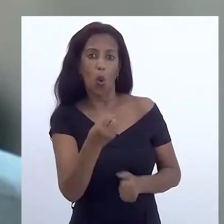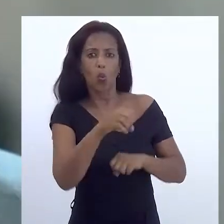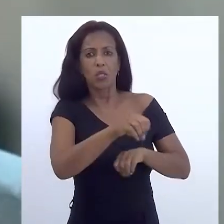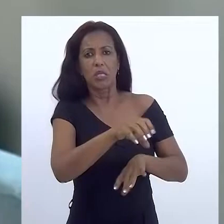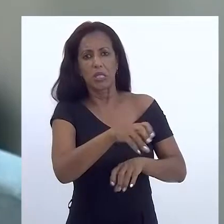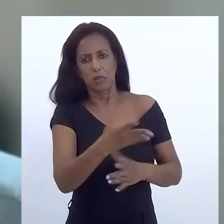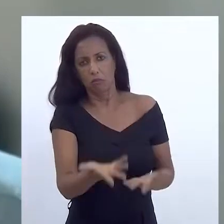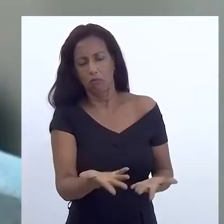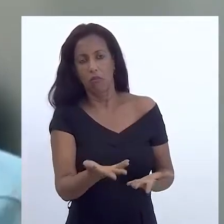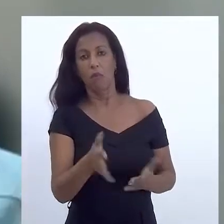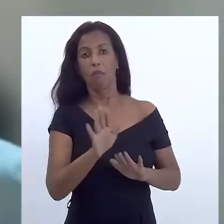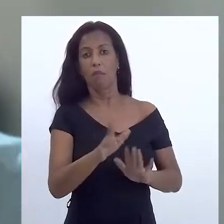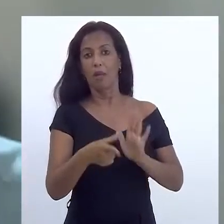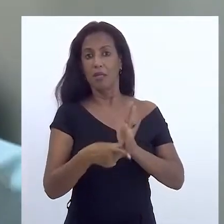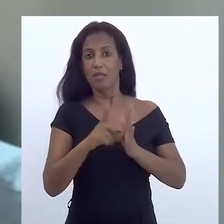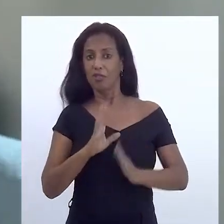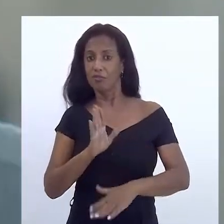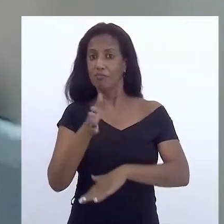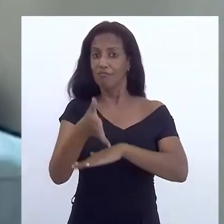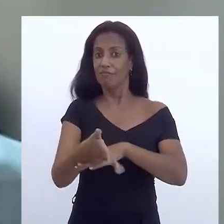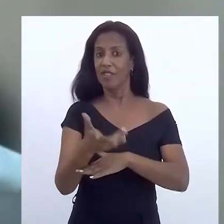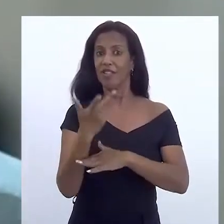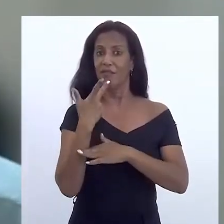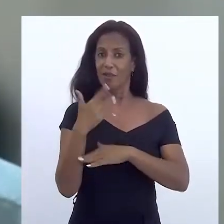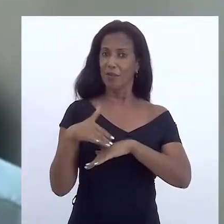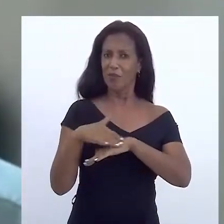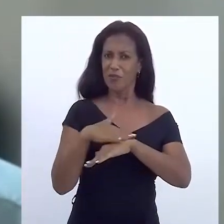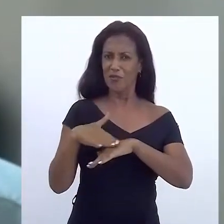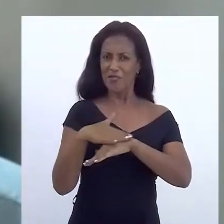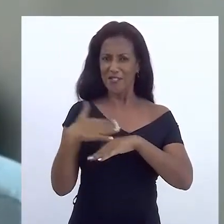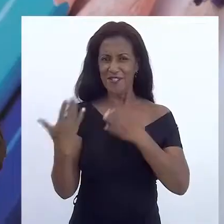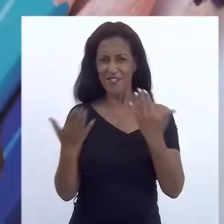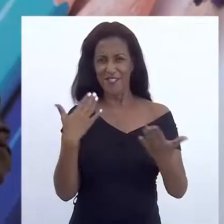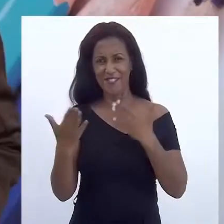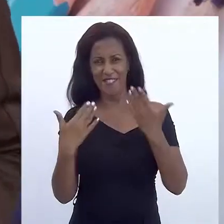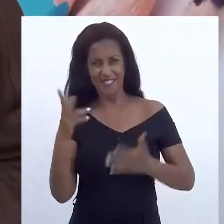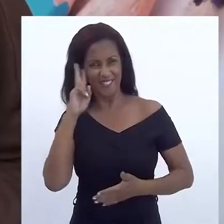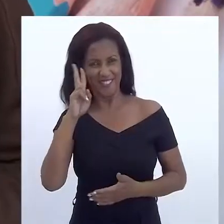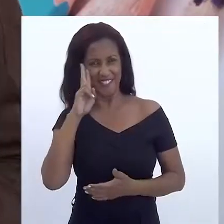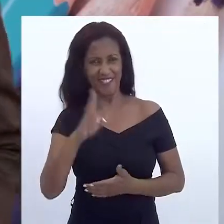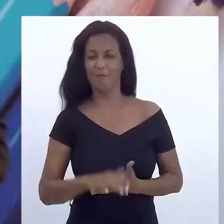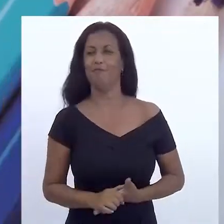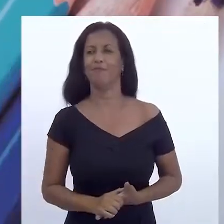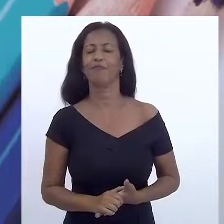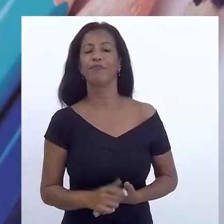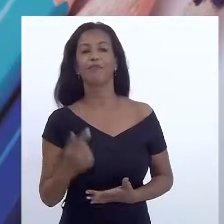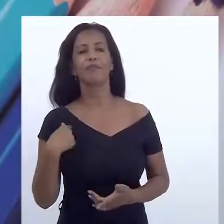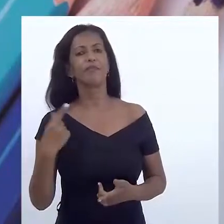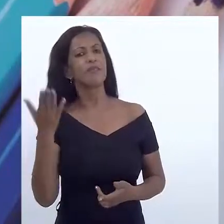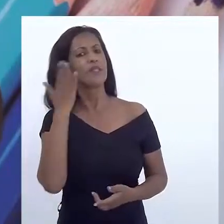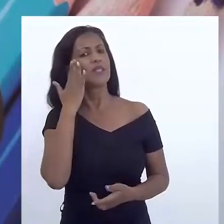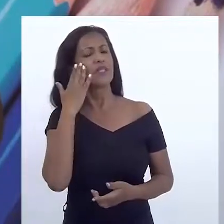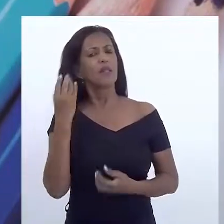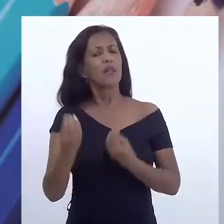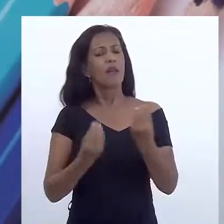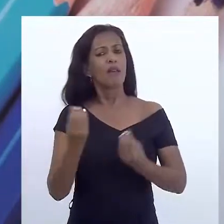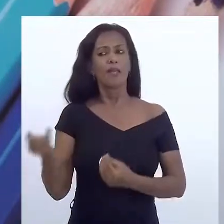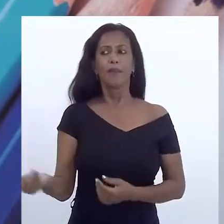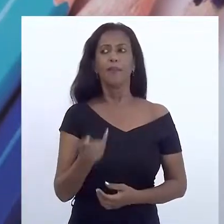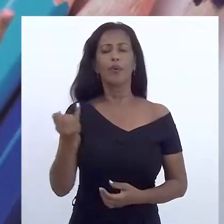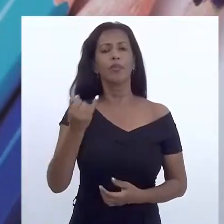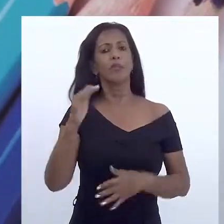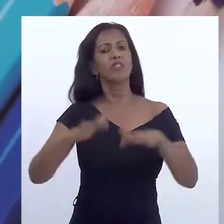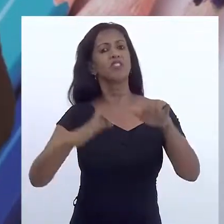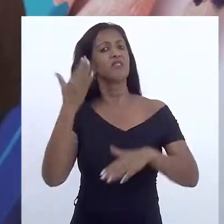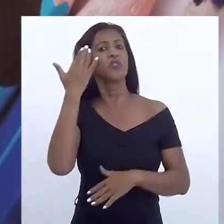assistida por animais. Mas antes de adentrar isso, vamos falar um pouquinho, se quiser falar um pouco de história. Não, que eu queria saber isso, que é importante, é tão importante, às vezes a gente